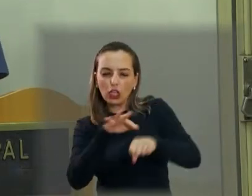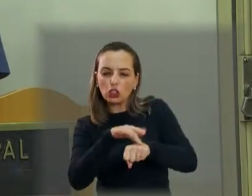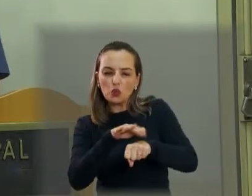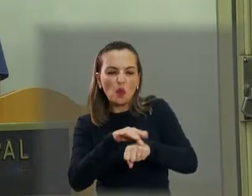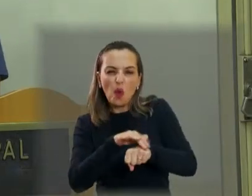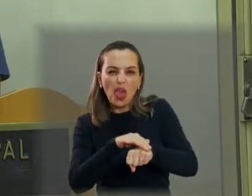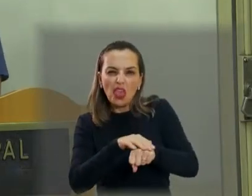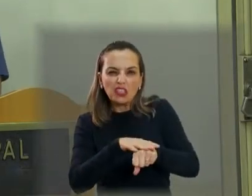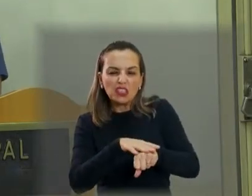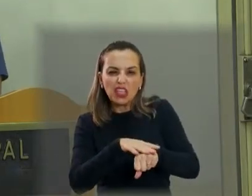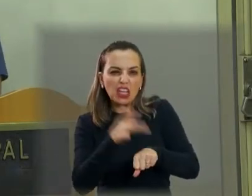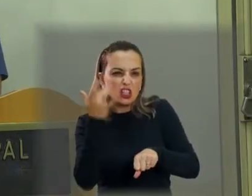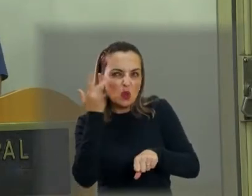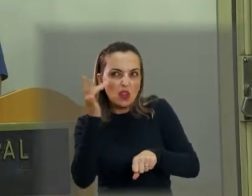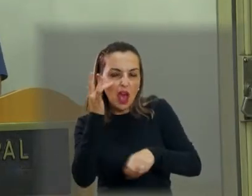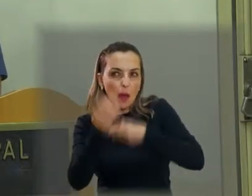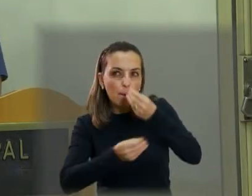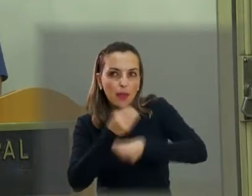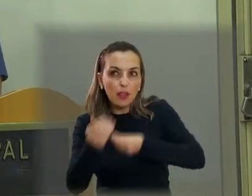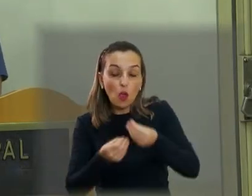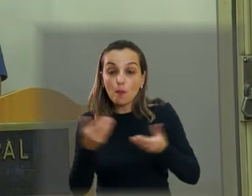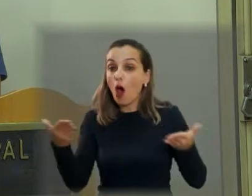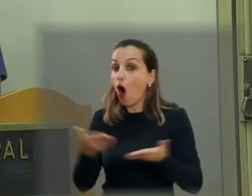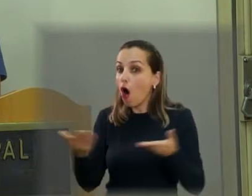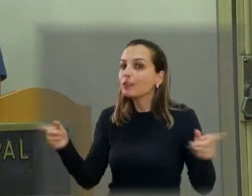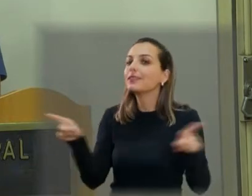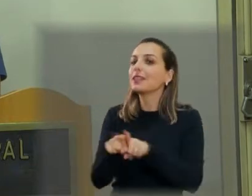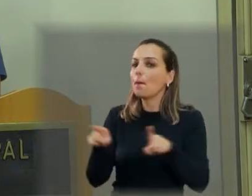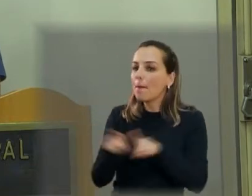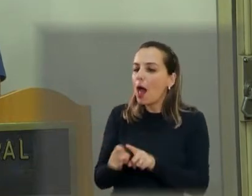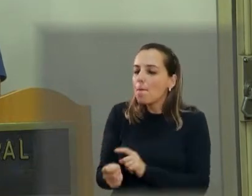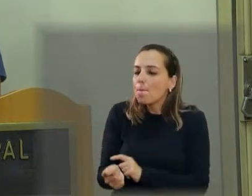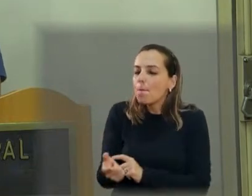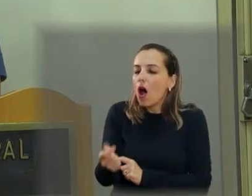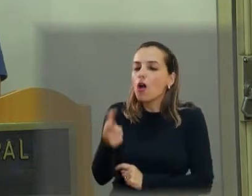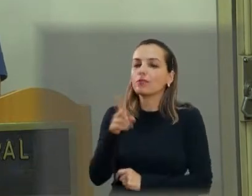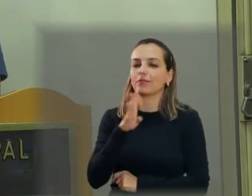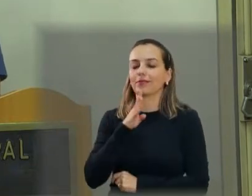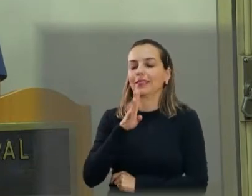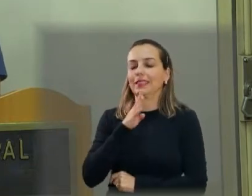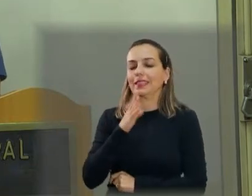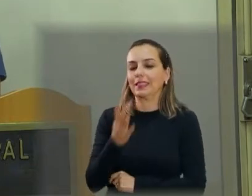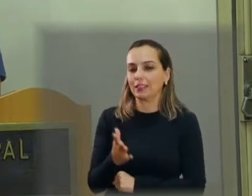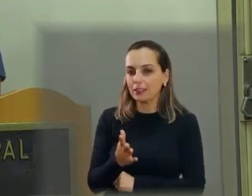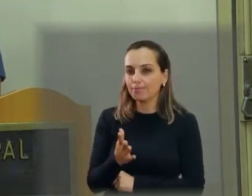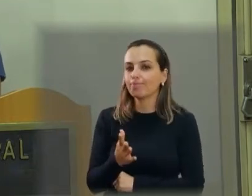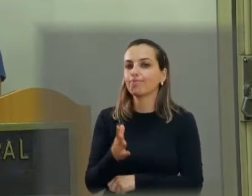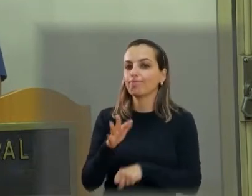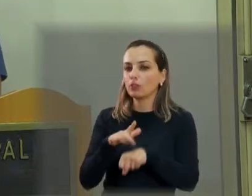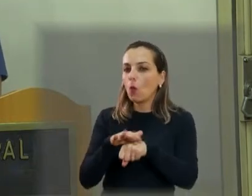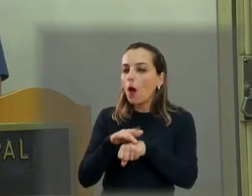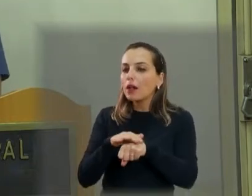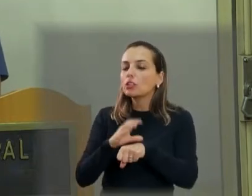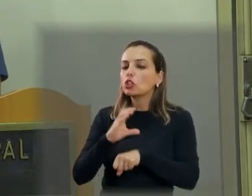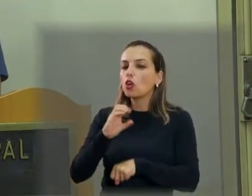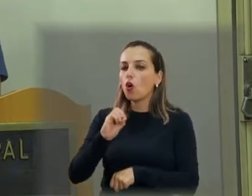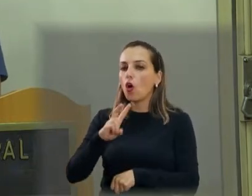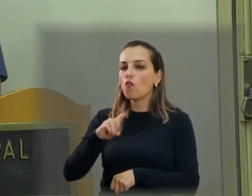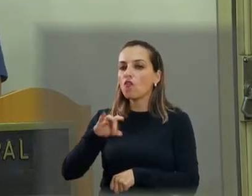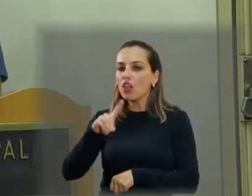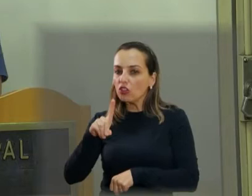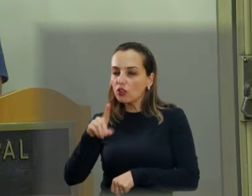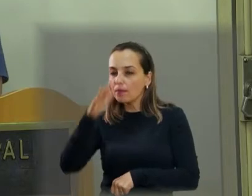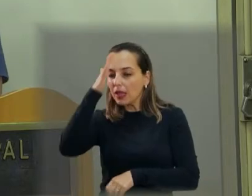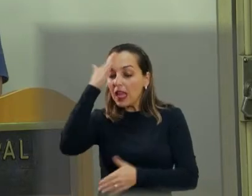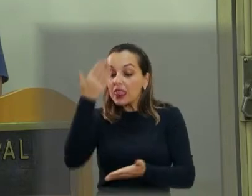doença, e hoje eu afirmo, a gente continua conhecendo muito pouco da doença. Então, acreditava-se ainda naquela época que